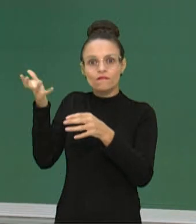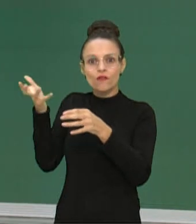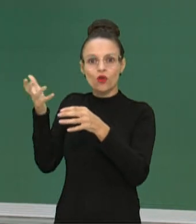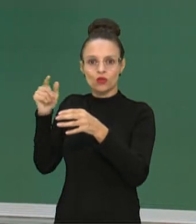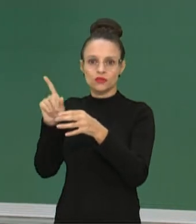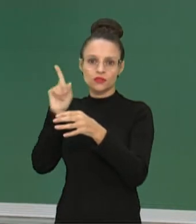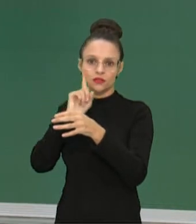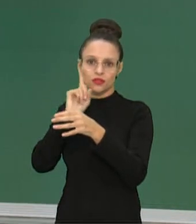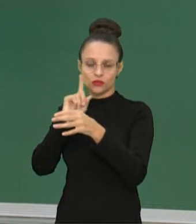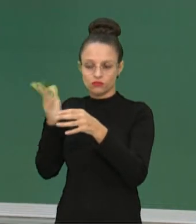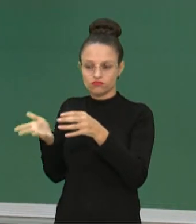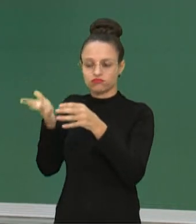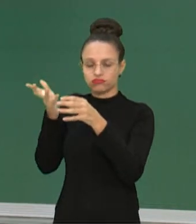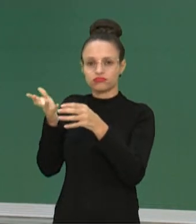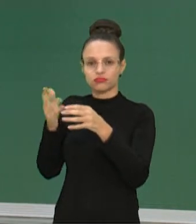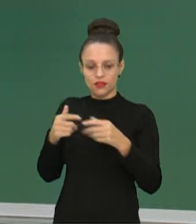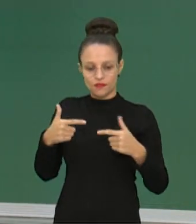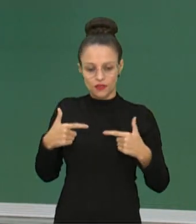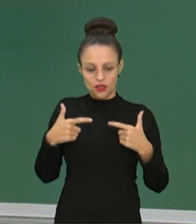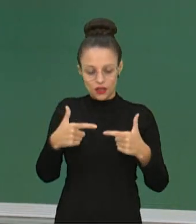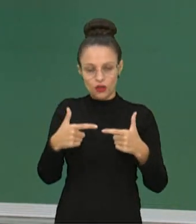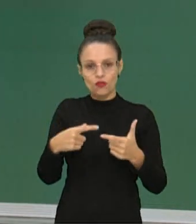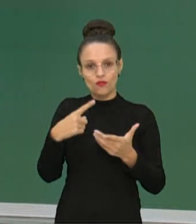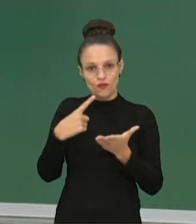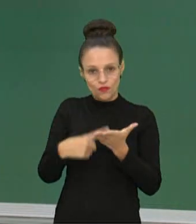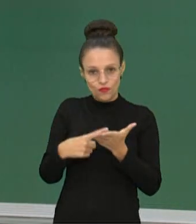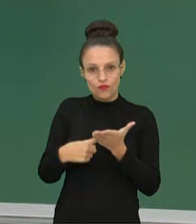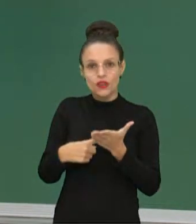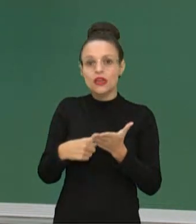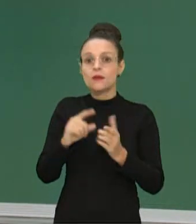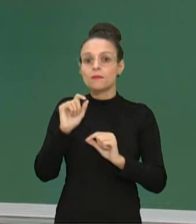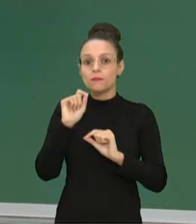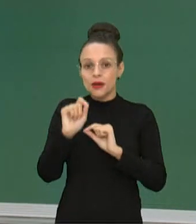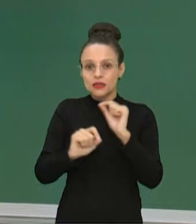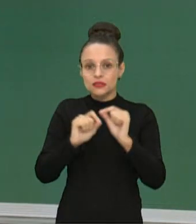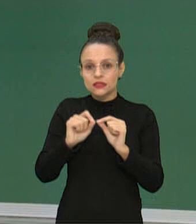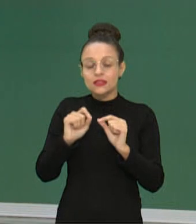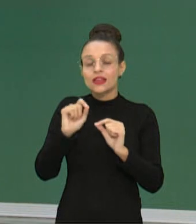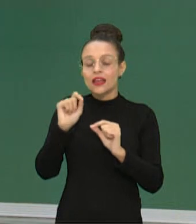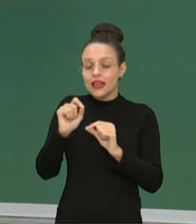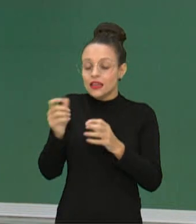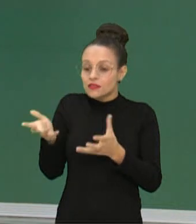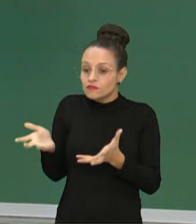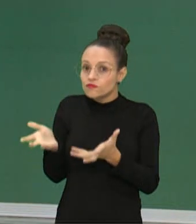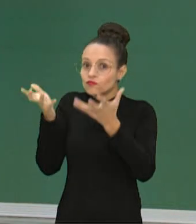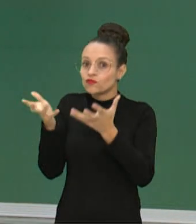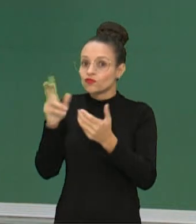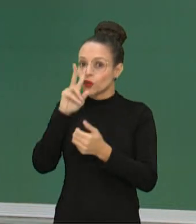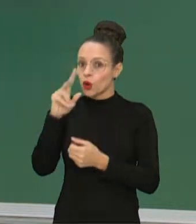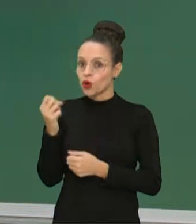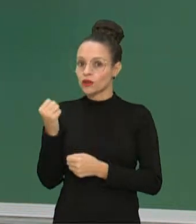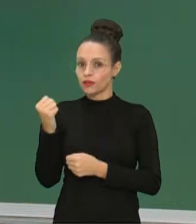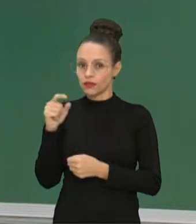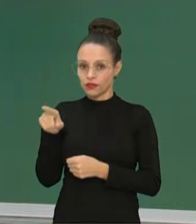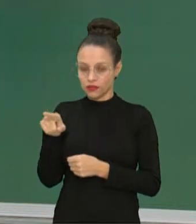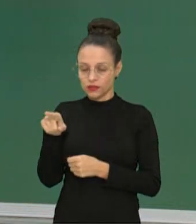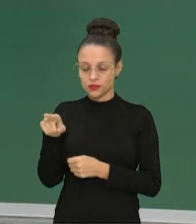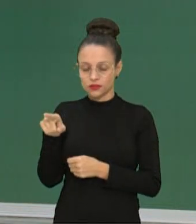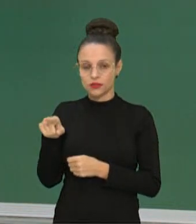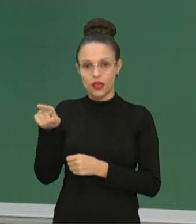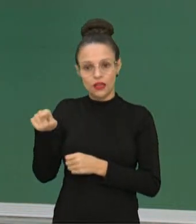Fria, tá? Organização do Tratado do Atlântico Norte. Ela se fortalece.